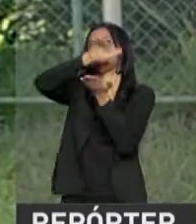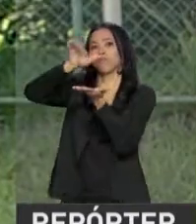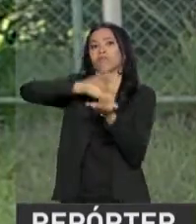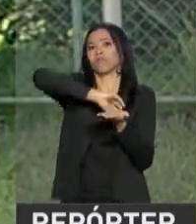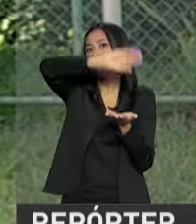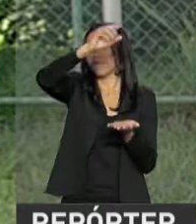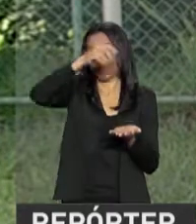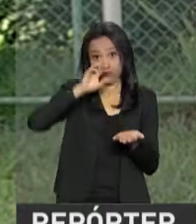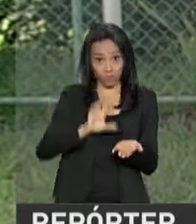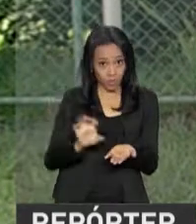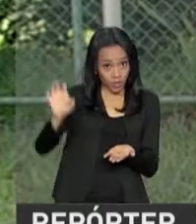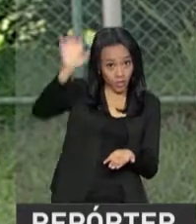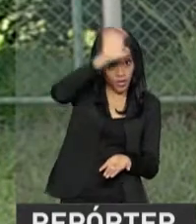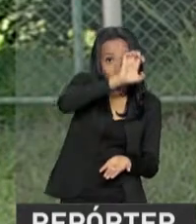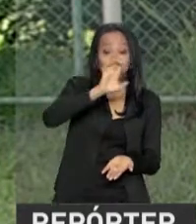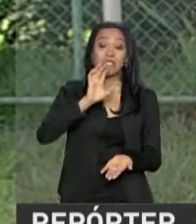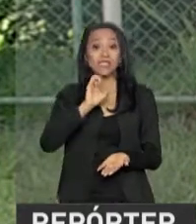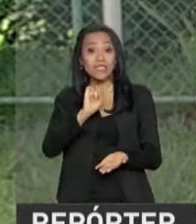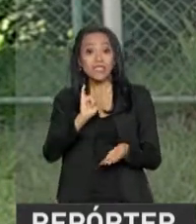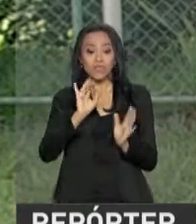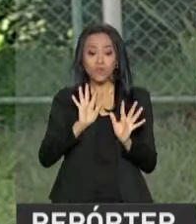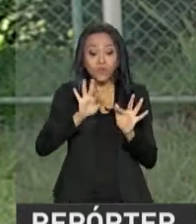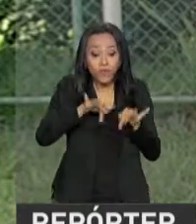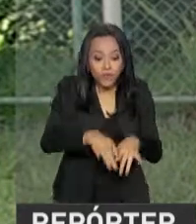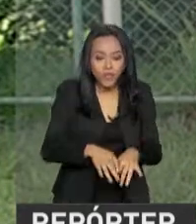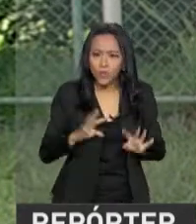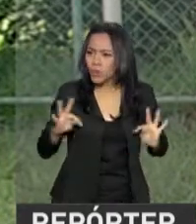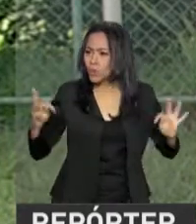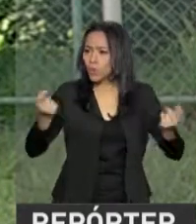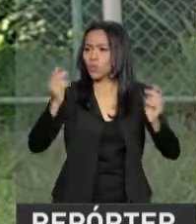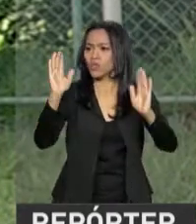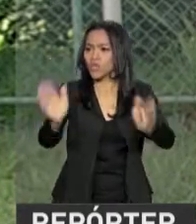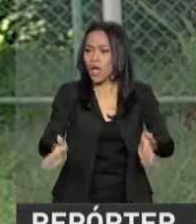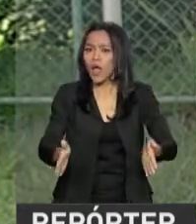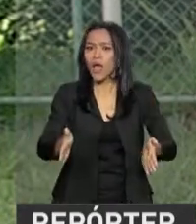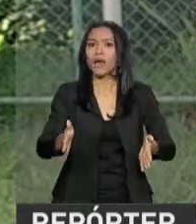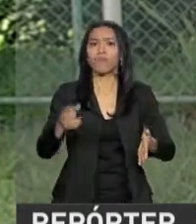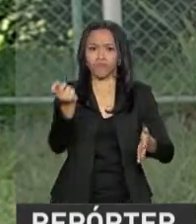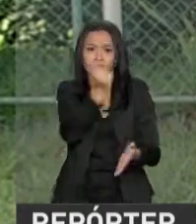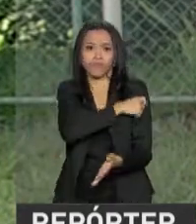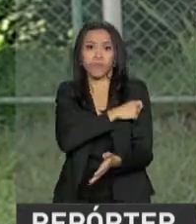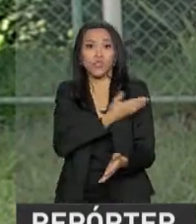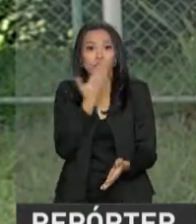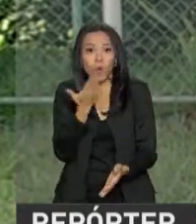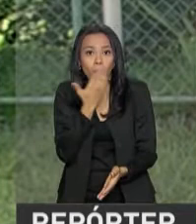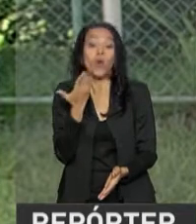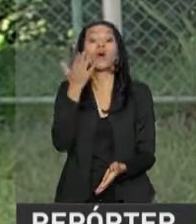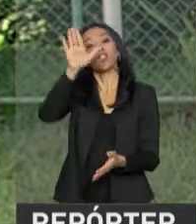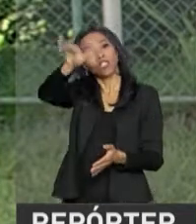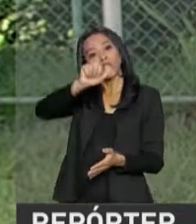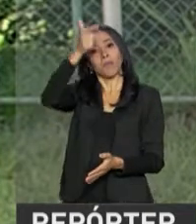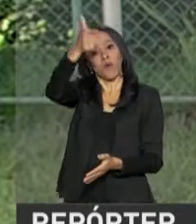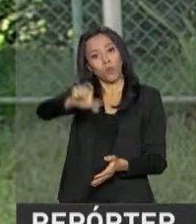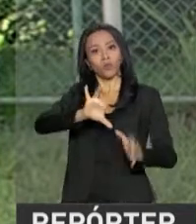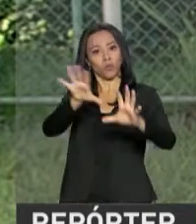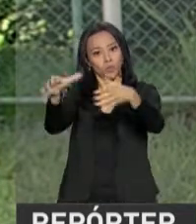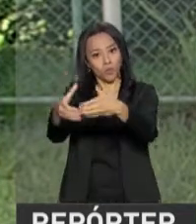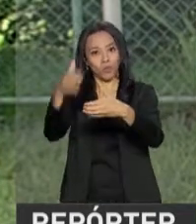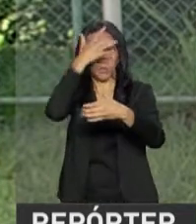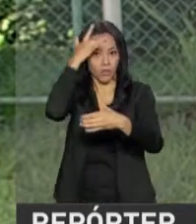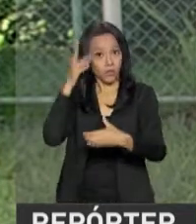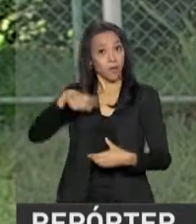E se no final da campanha, nem todo mundo tiver sido vacinado, sobrar doses, o governo vai chamar outras pessoas para que elas também